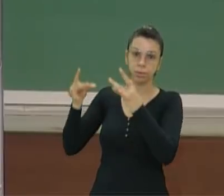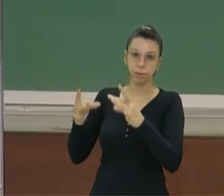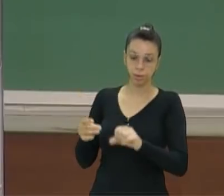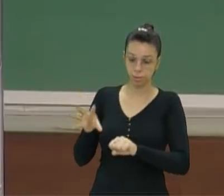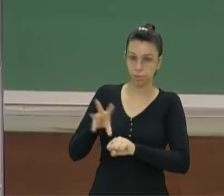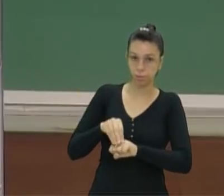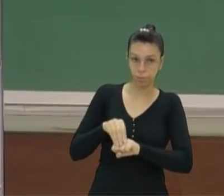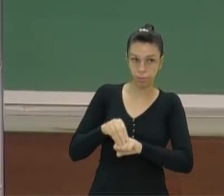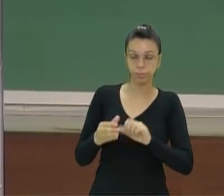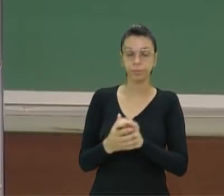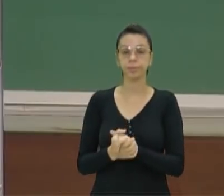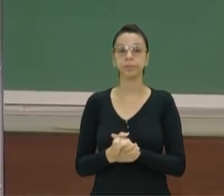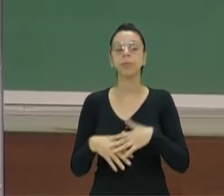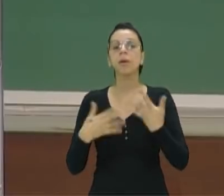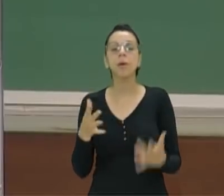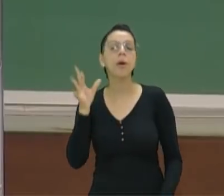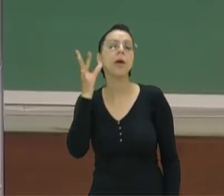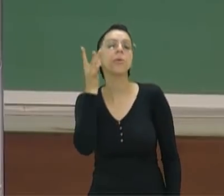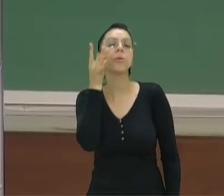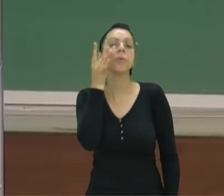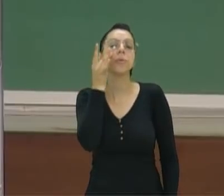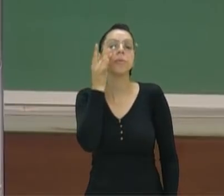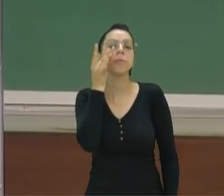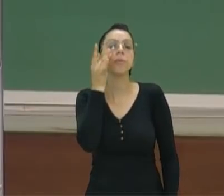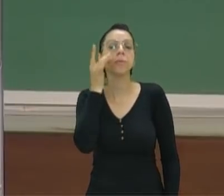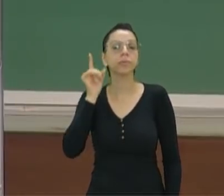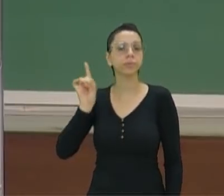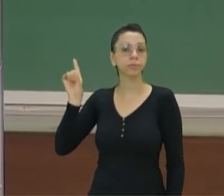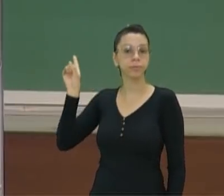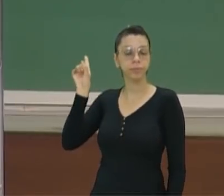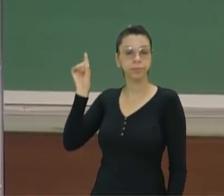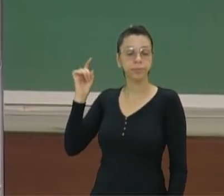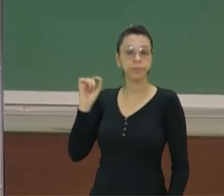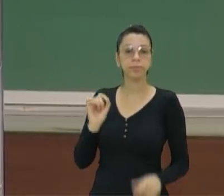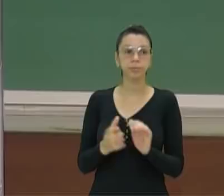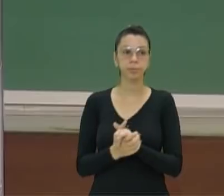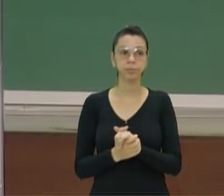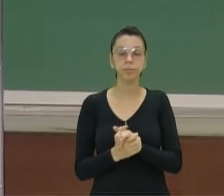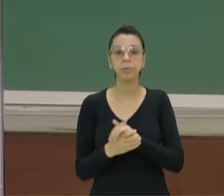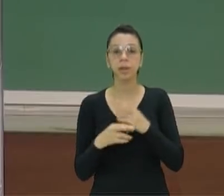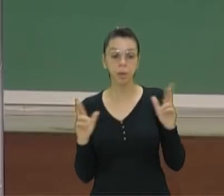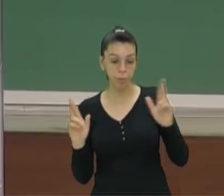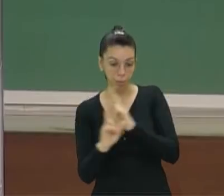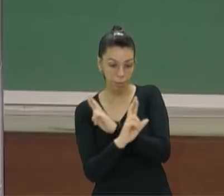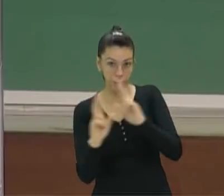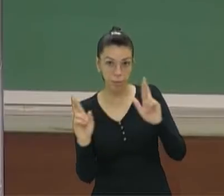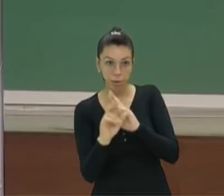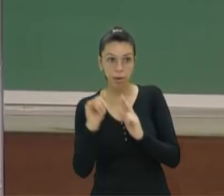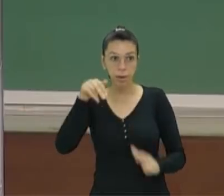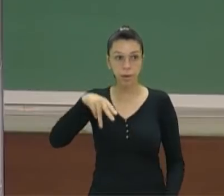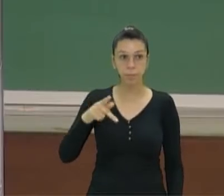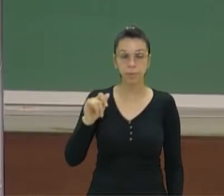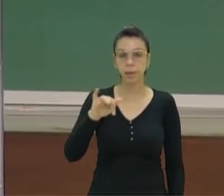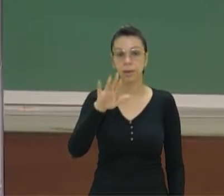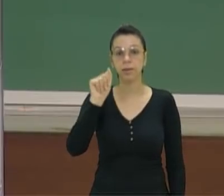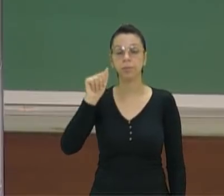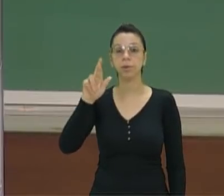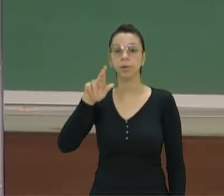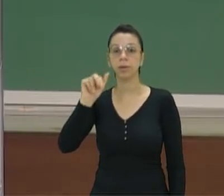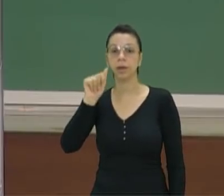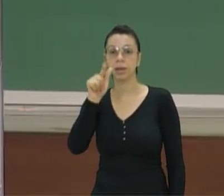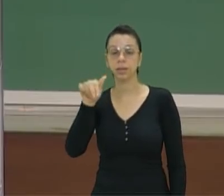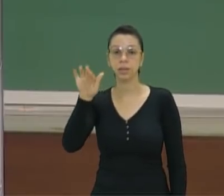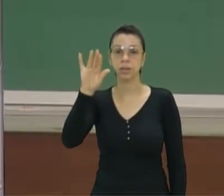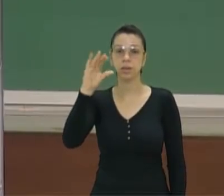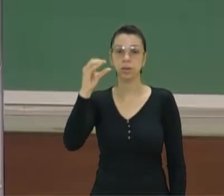torna uma questão muito importante e, por isso, o empirismo e o racionalismo começam a rivalizar e nós vamos ver isso com mais